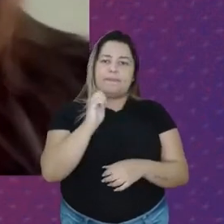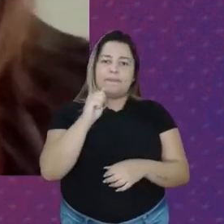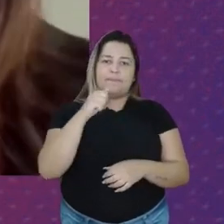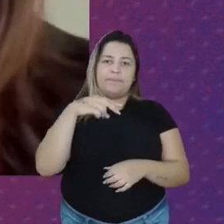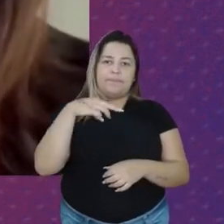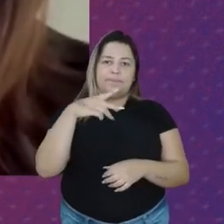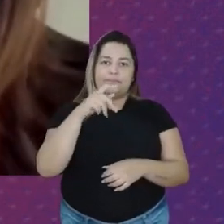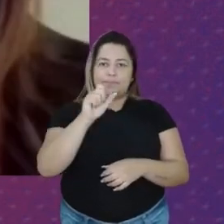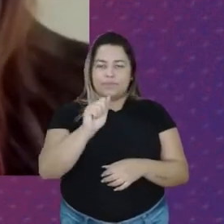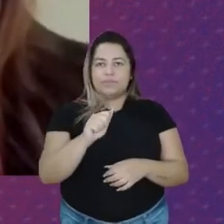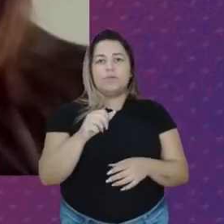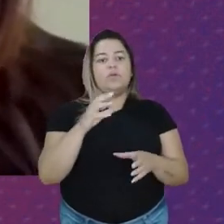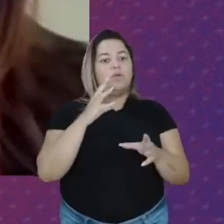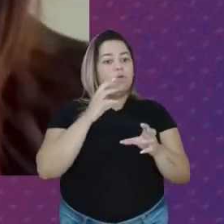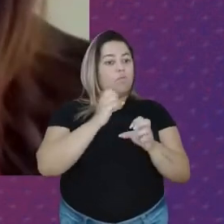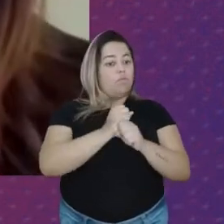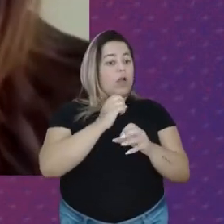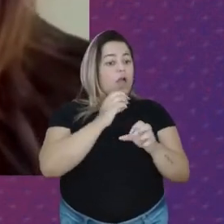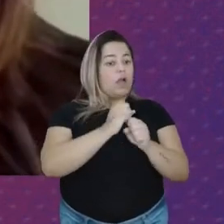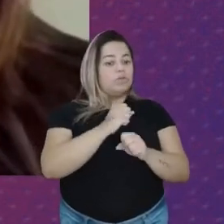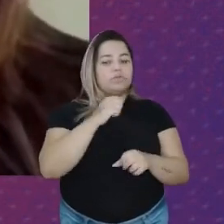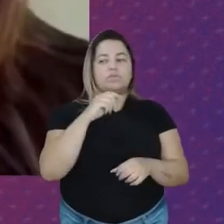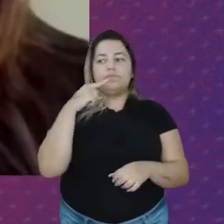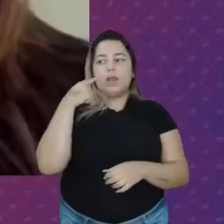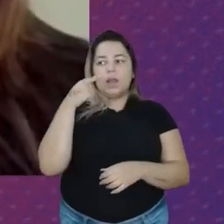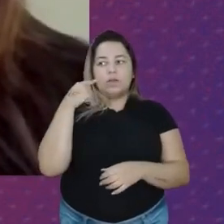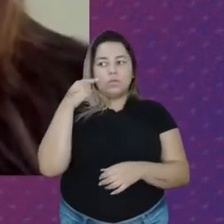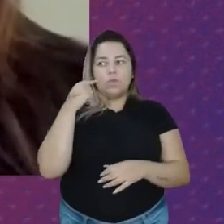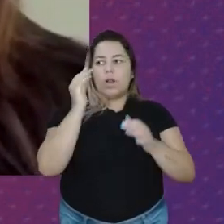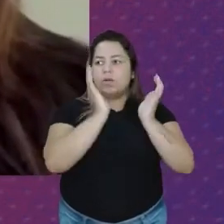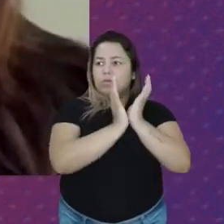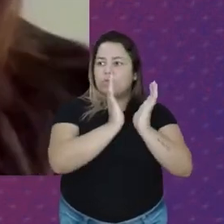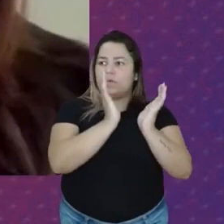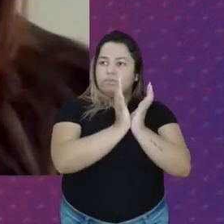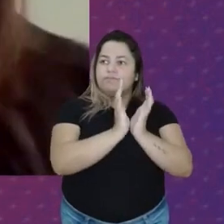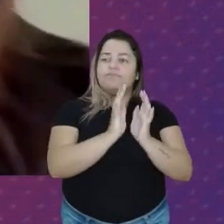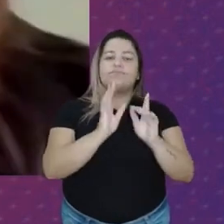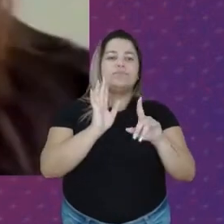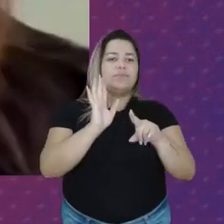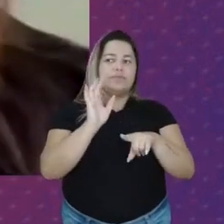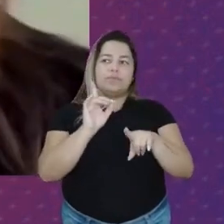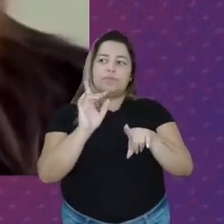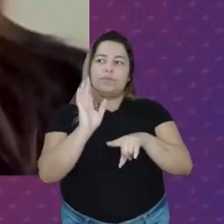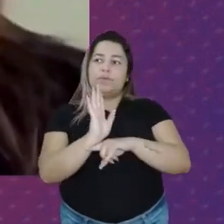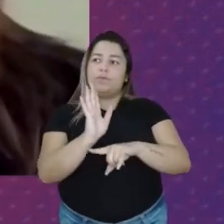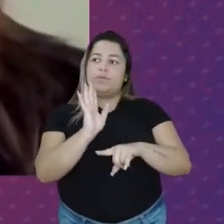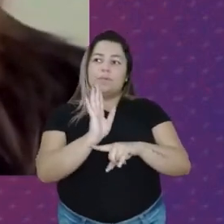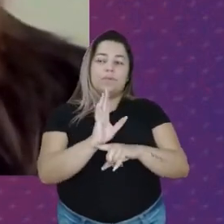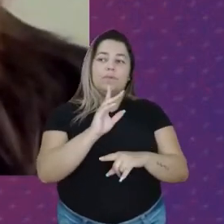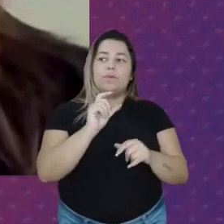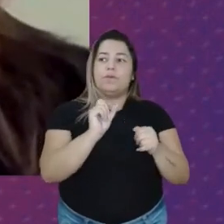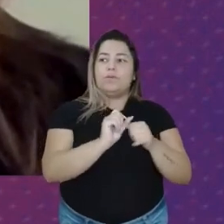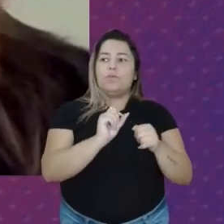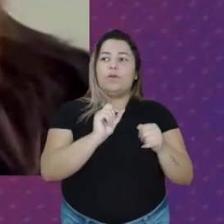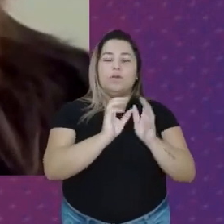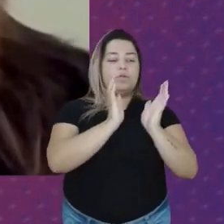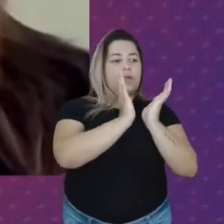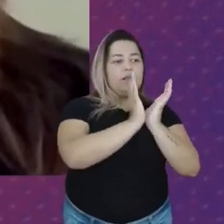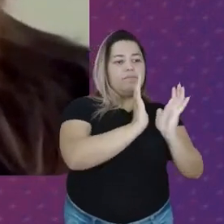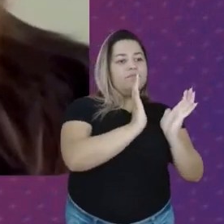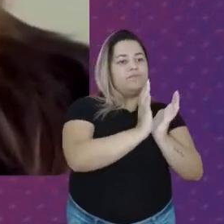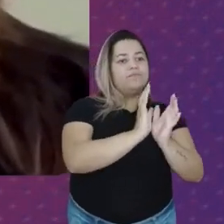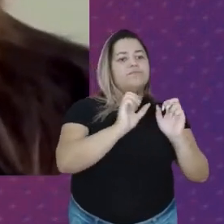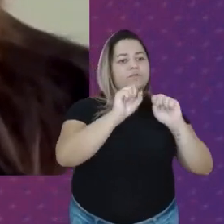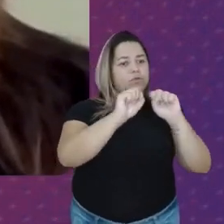ter uma contadora, vão ter que ter uma advogada, e essa equipe vai alimentar o sistema. Enquanto você está na rua fazendo campanha, essa equipe vai lá alimentar o